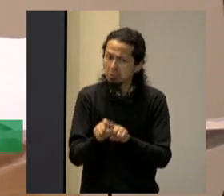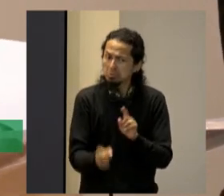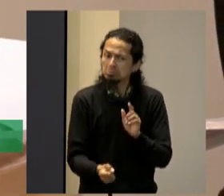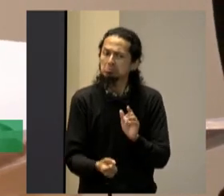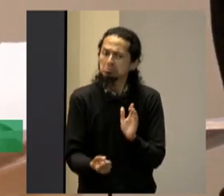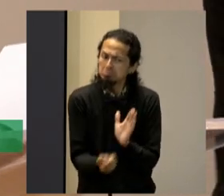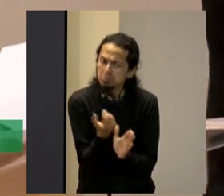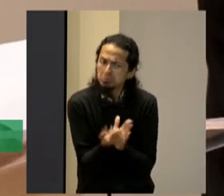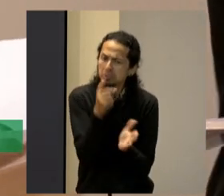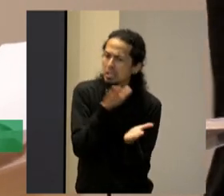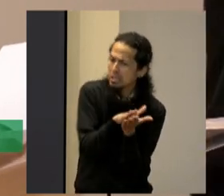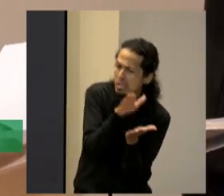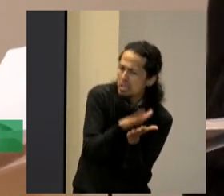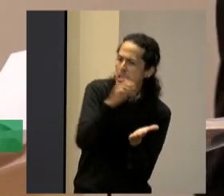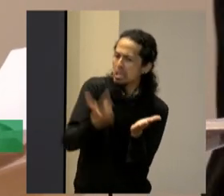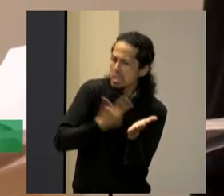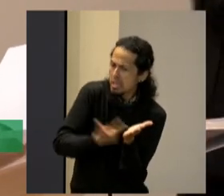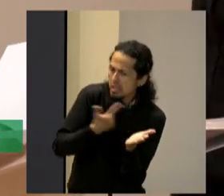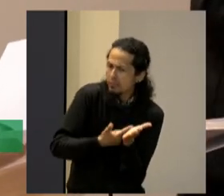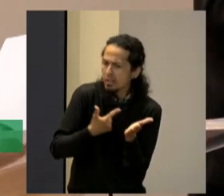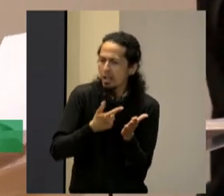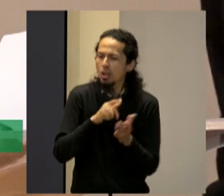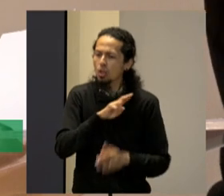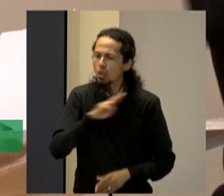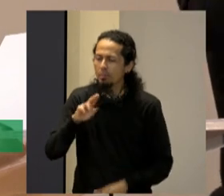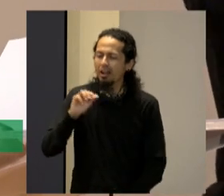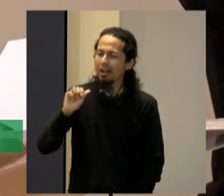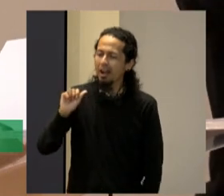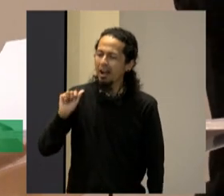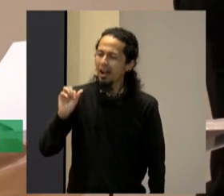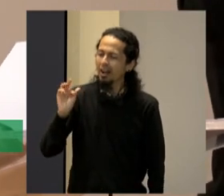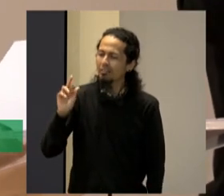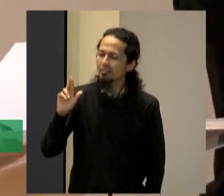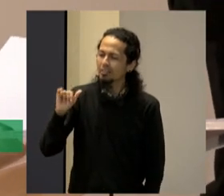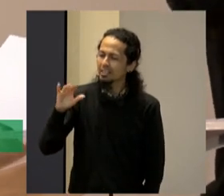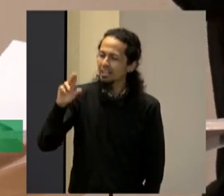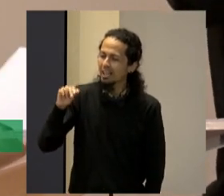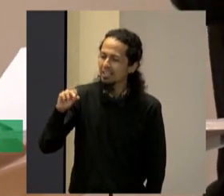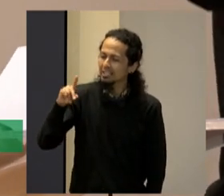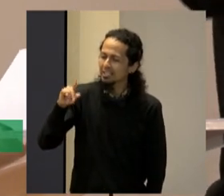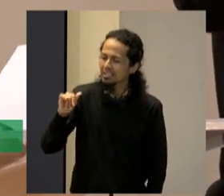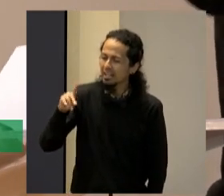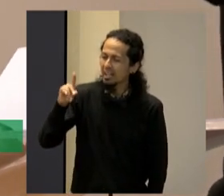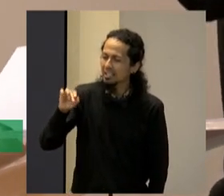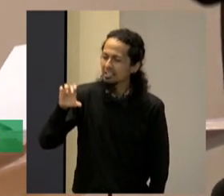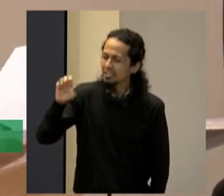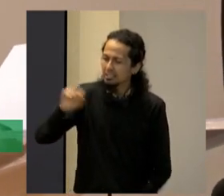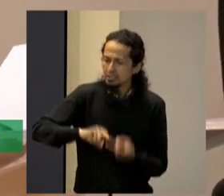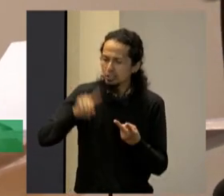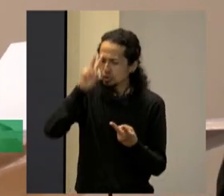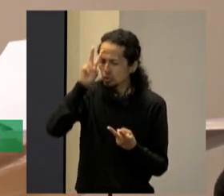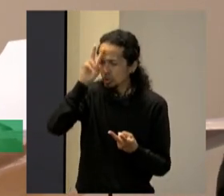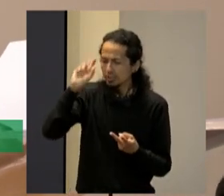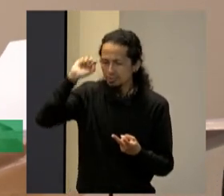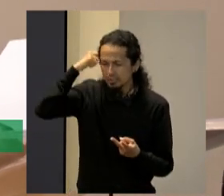elas Africanidades Catarinenses, História da Educação dos Negros e Outras Histórias, e é